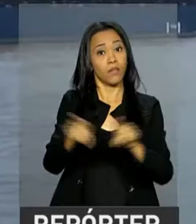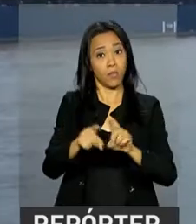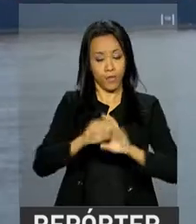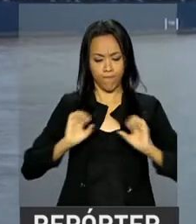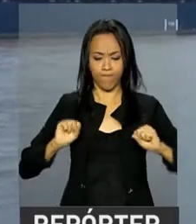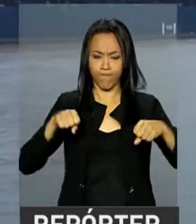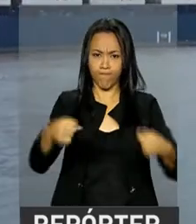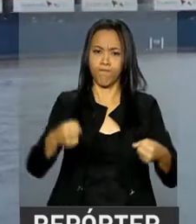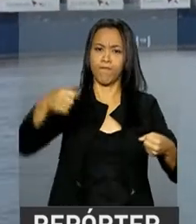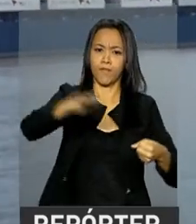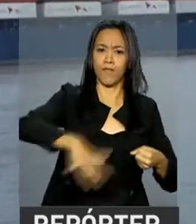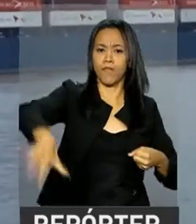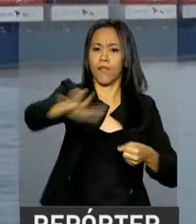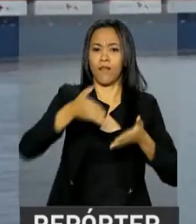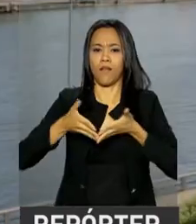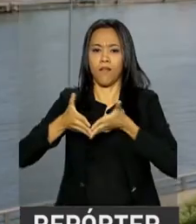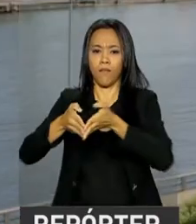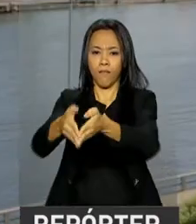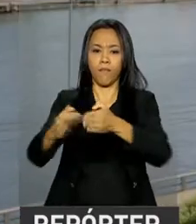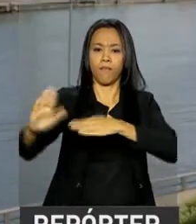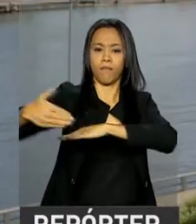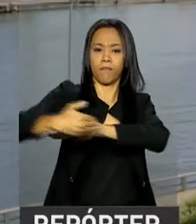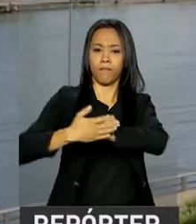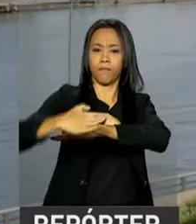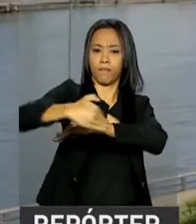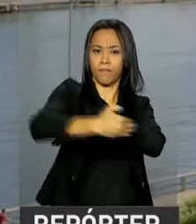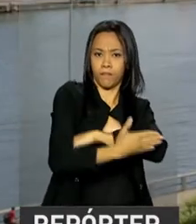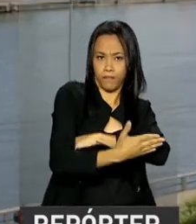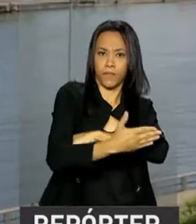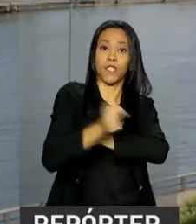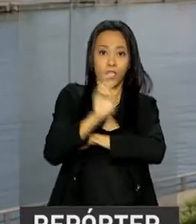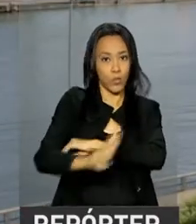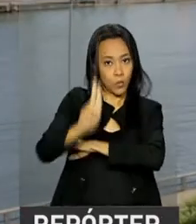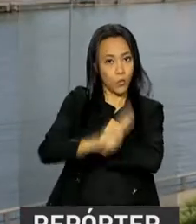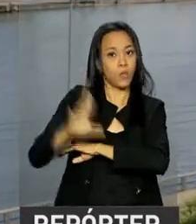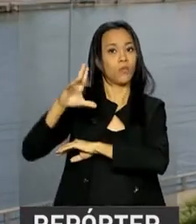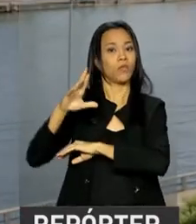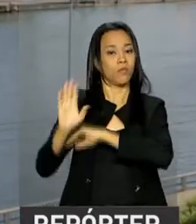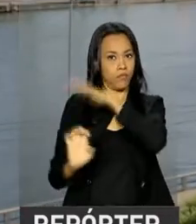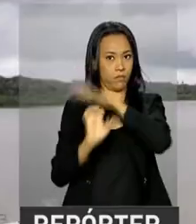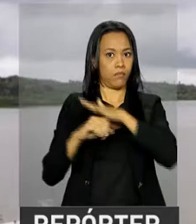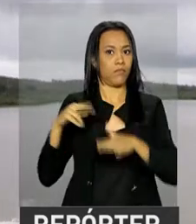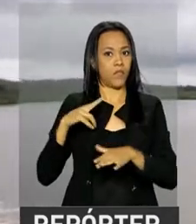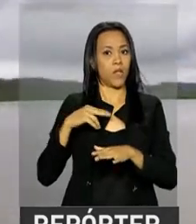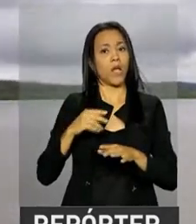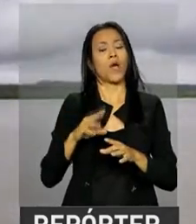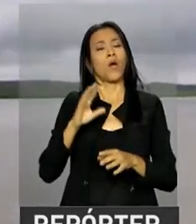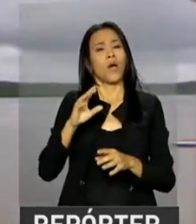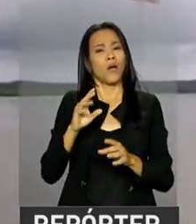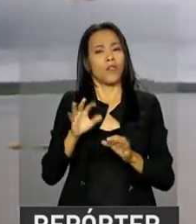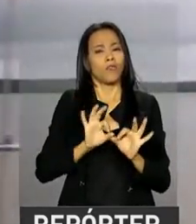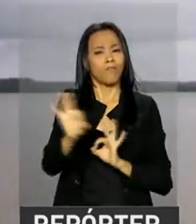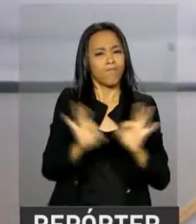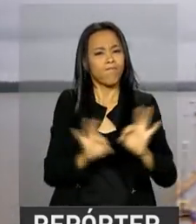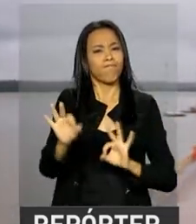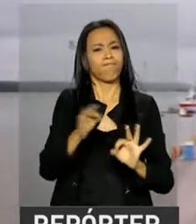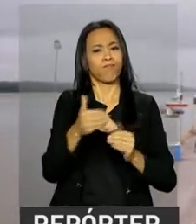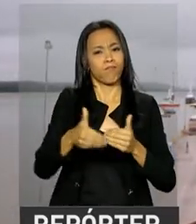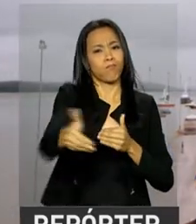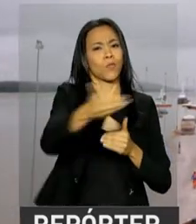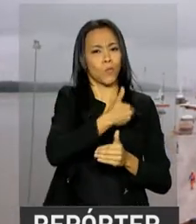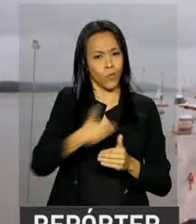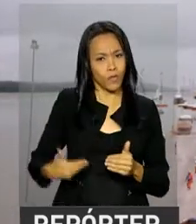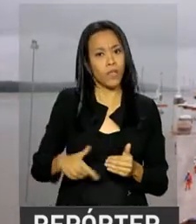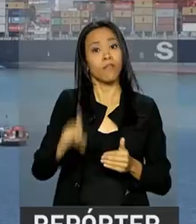investimentos e operações nos portos públicos e terminais de uso privado. A expectativa do governo é que o conjunto de medidas viabilize